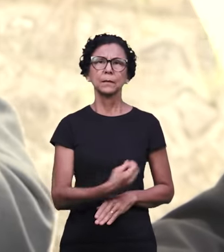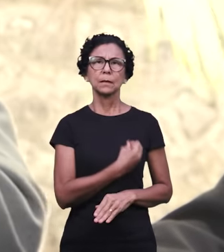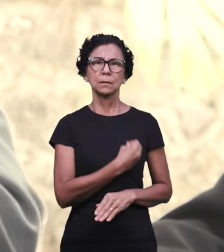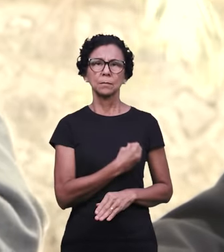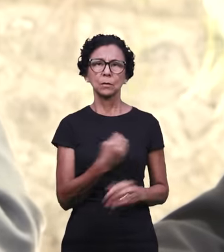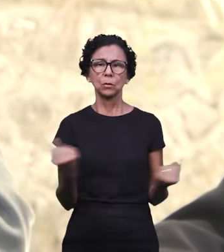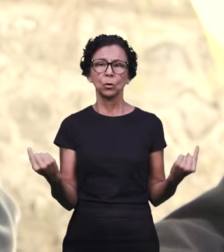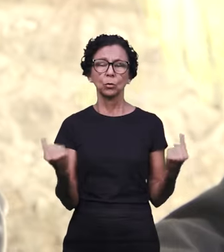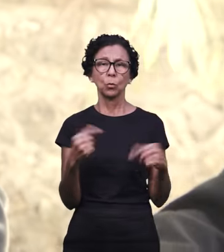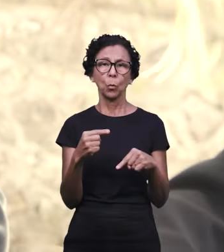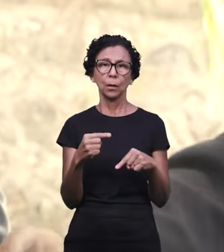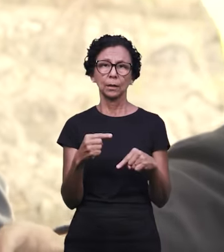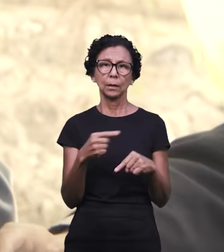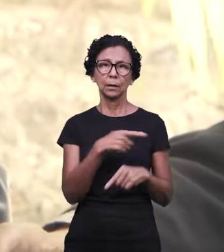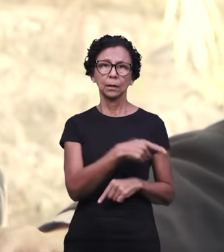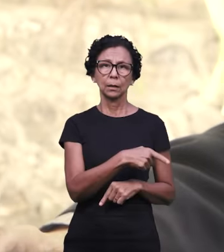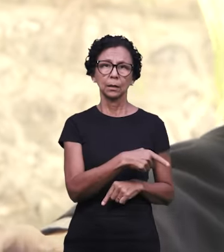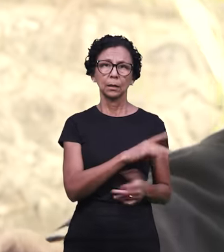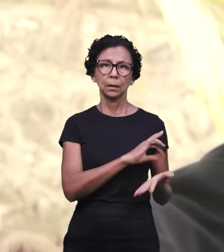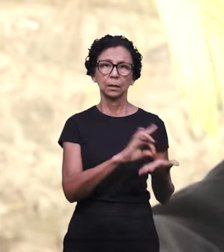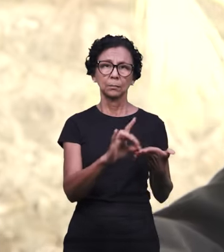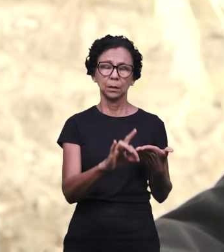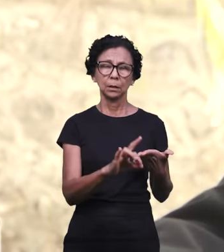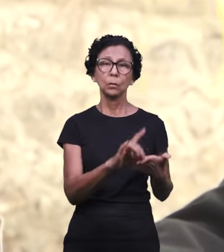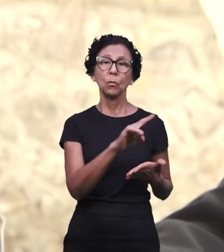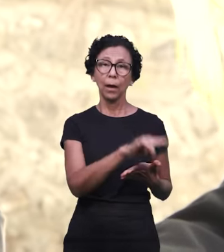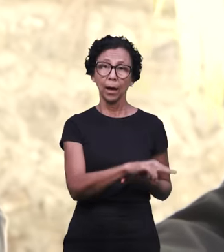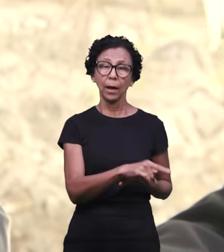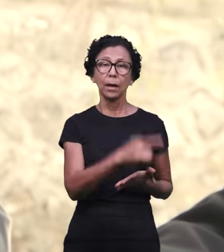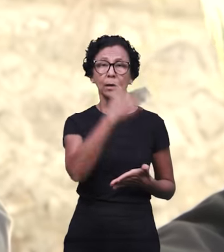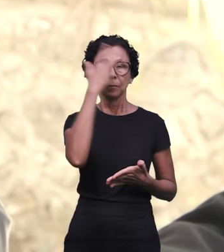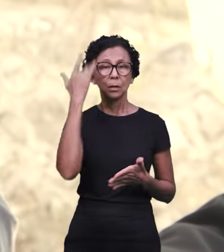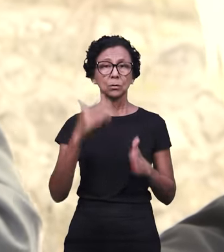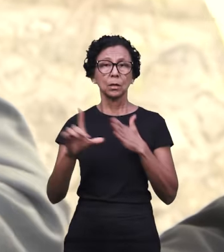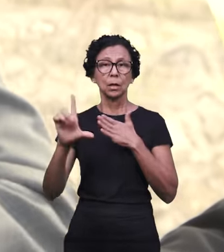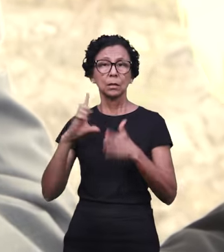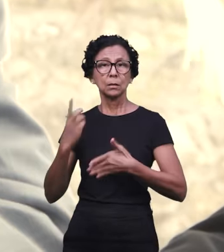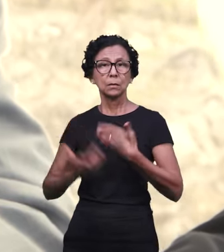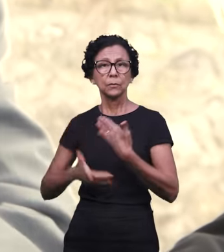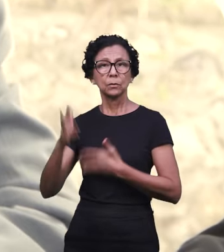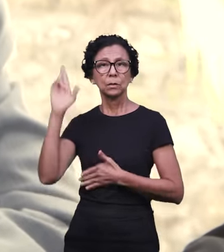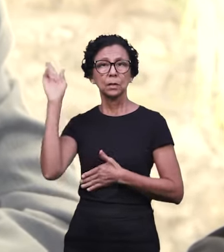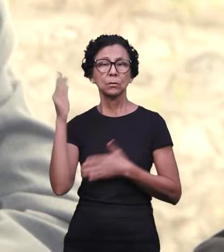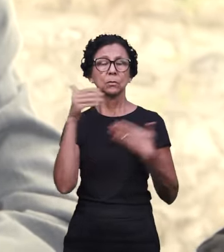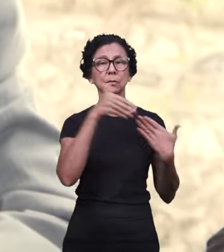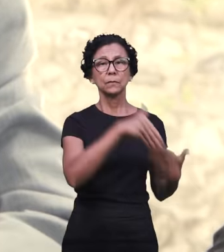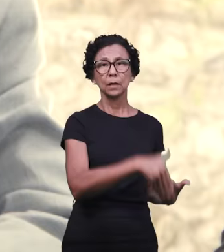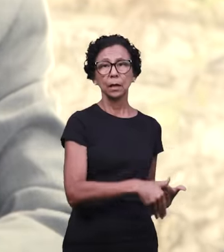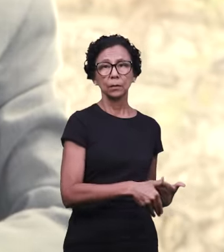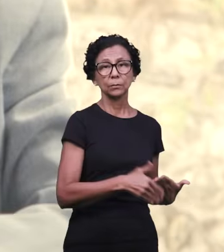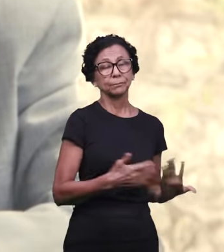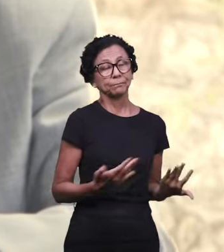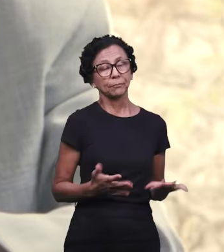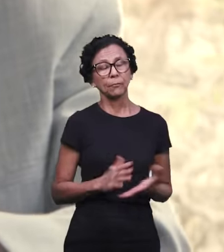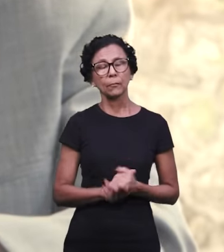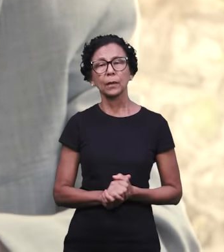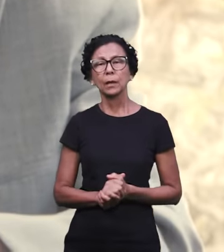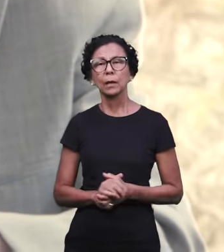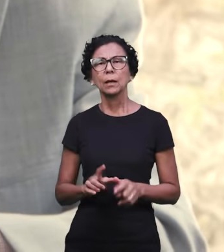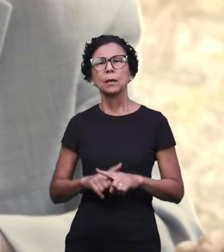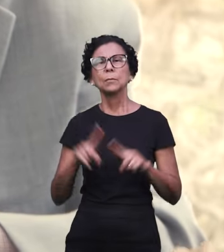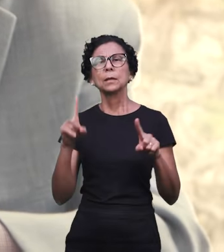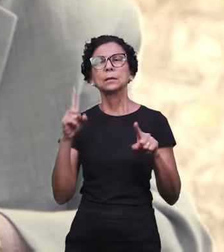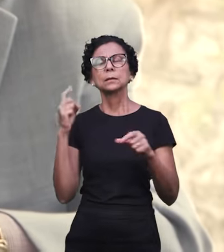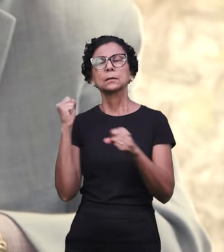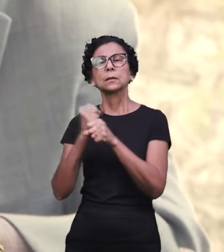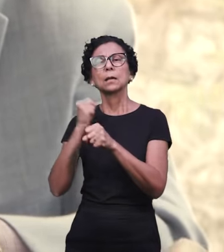todos os lugares. A obra nunca deixou de ser contestada, nunca. Sabe por quê? Porque uma